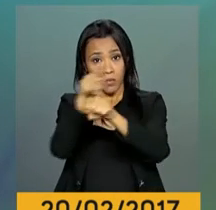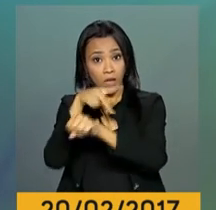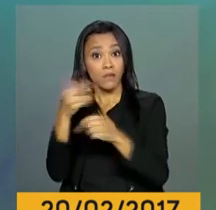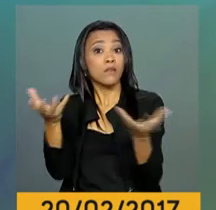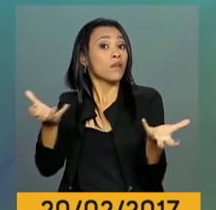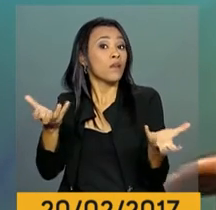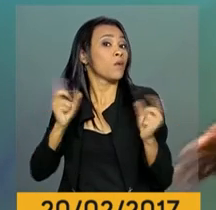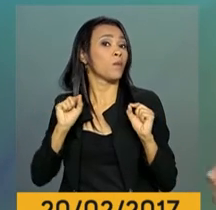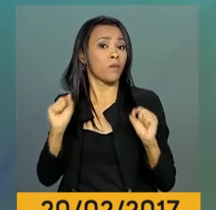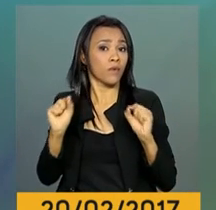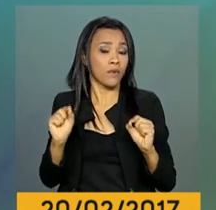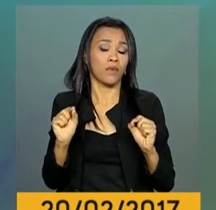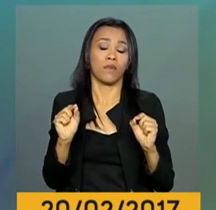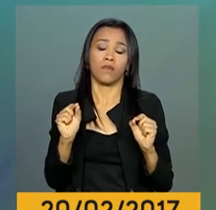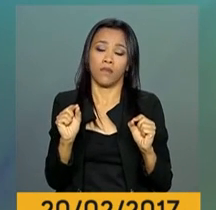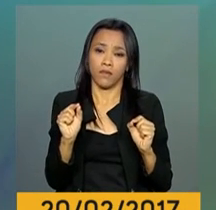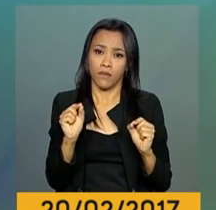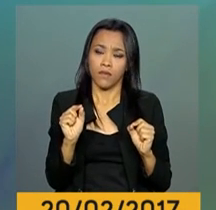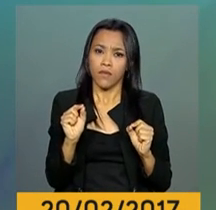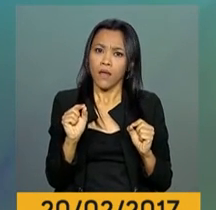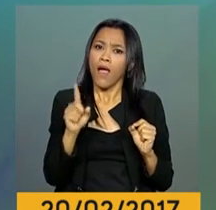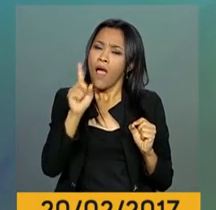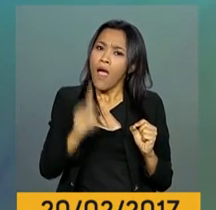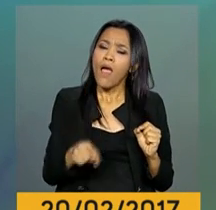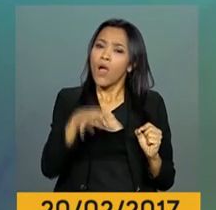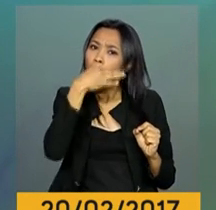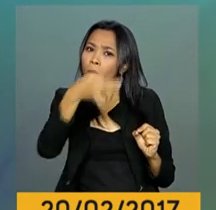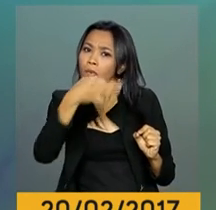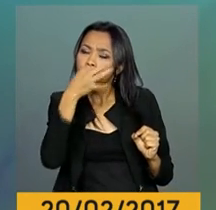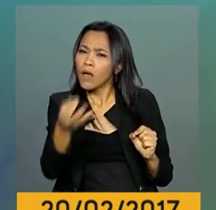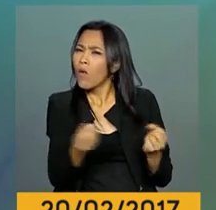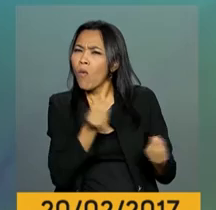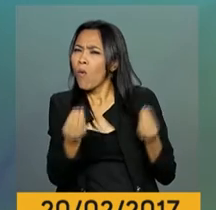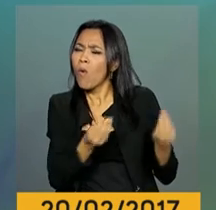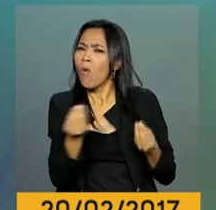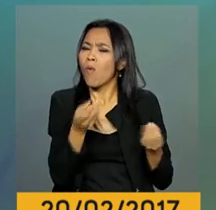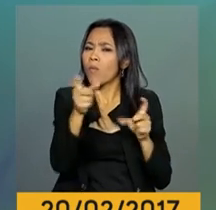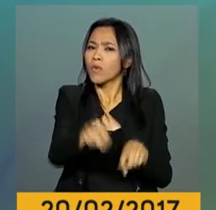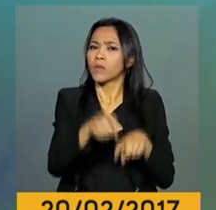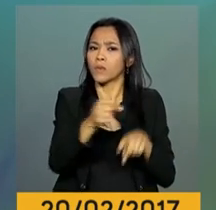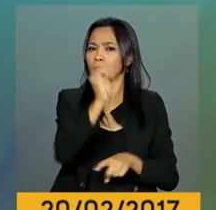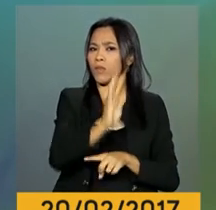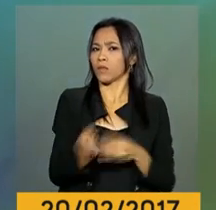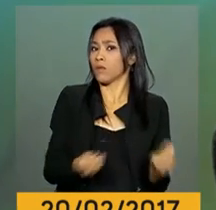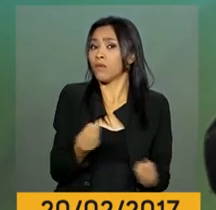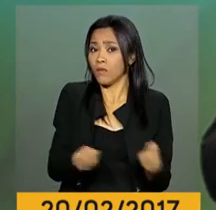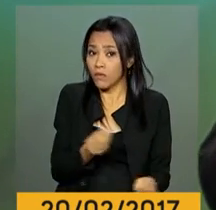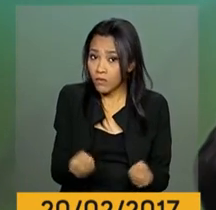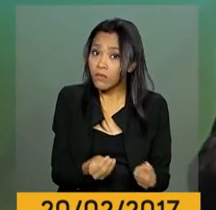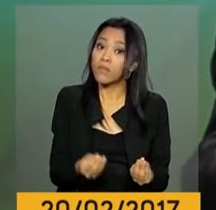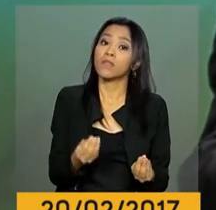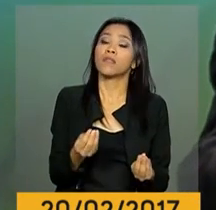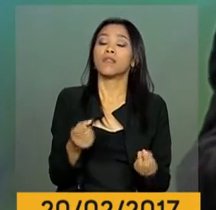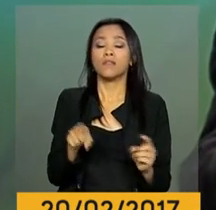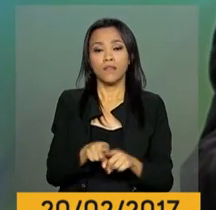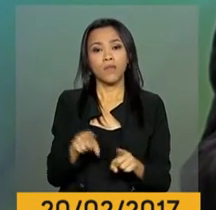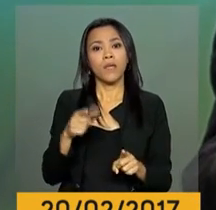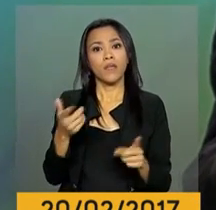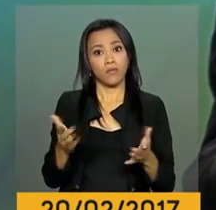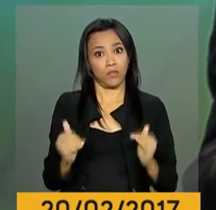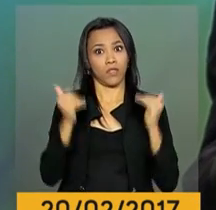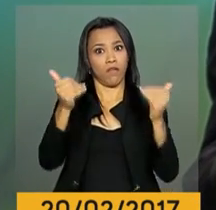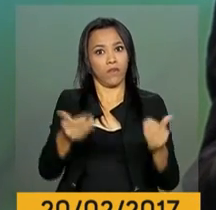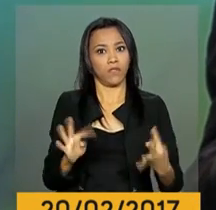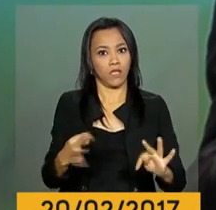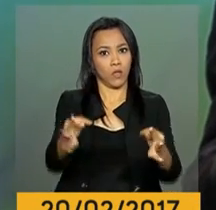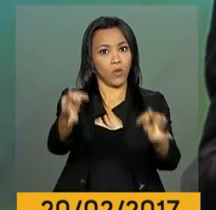bilaterais, exatamente para comentar sobre a agricultura brasileira. No particular, nos avanços tecnológicos,